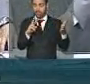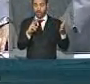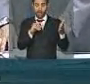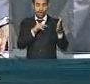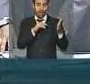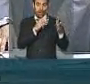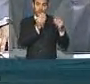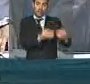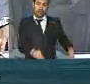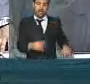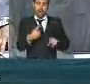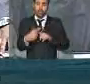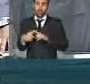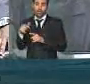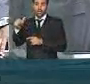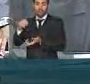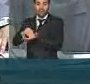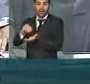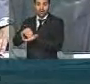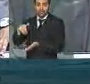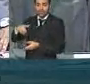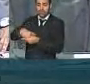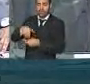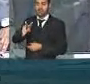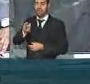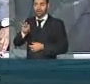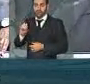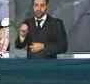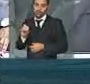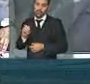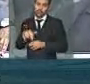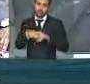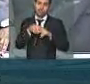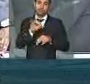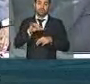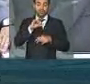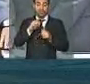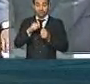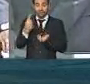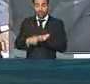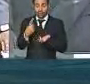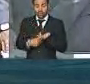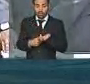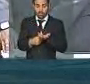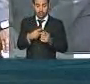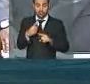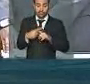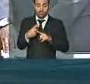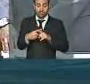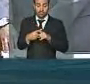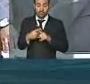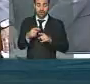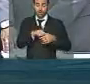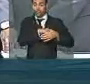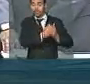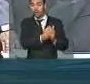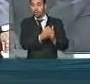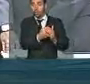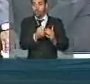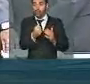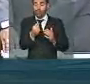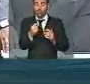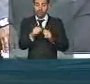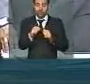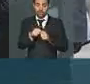prejudicada, por isso que é importante que haja um acordo em função do trancamento da pauta para apreciação de veto. Só para